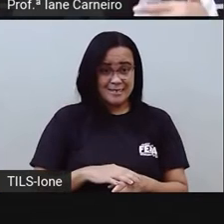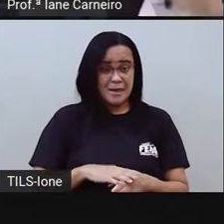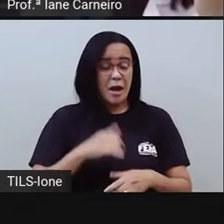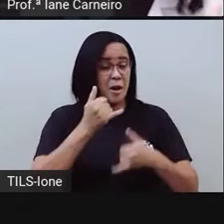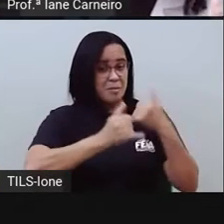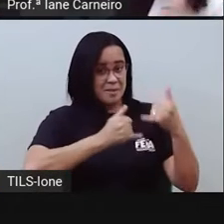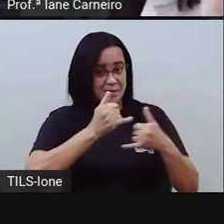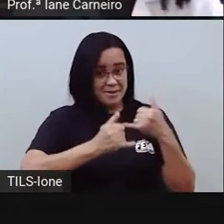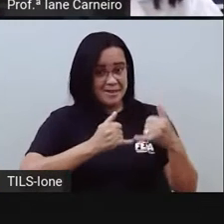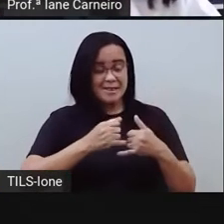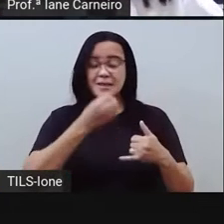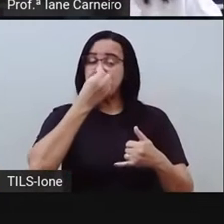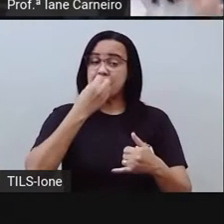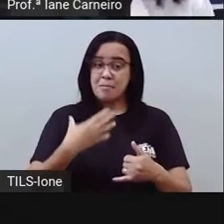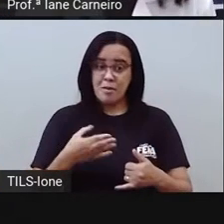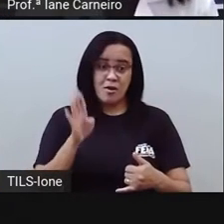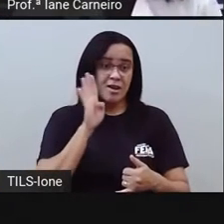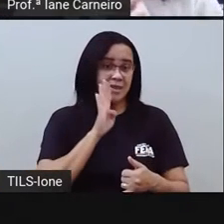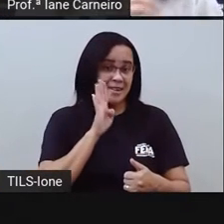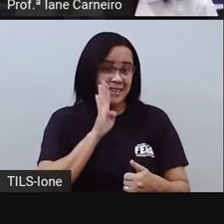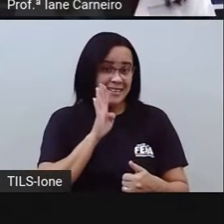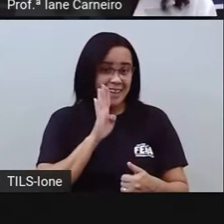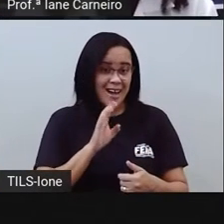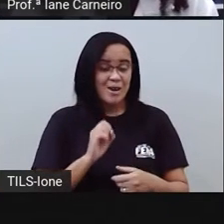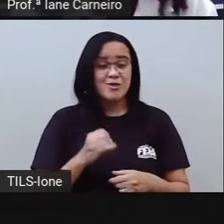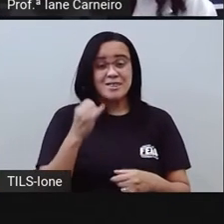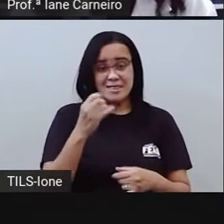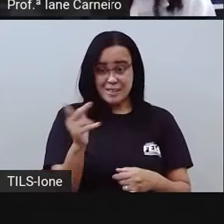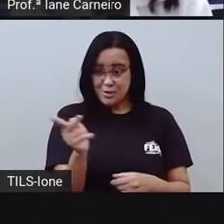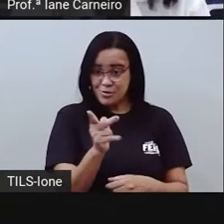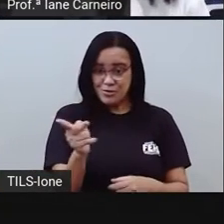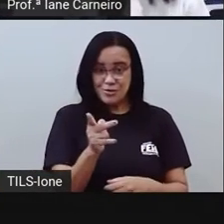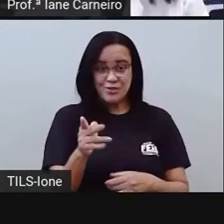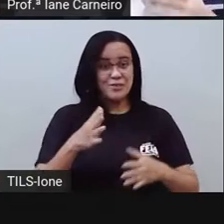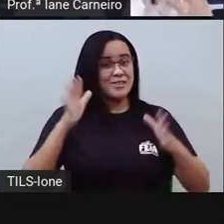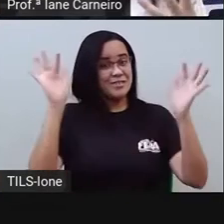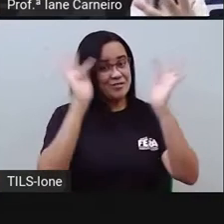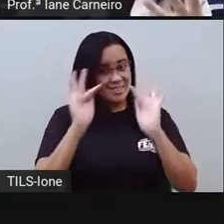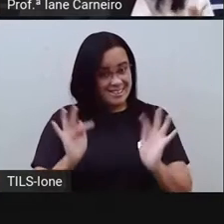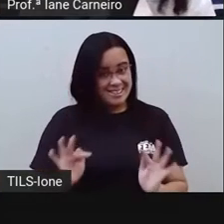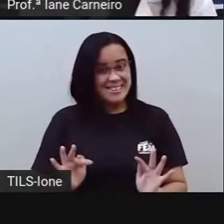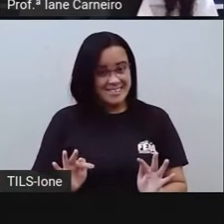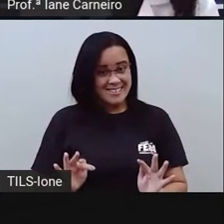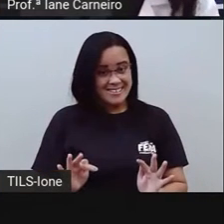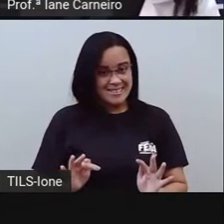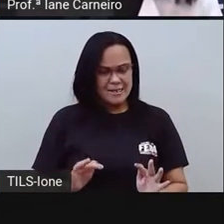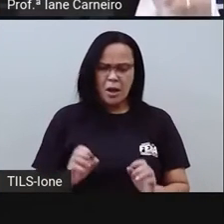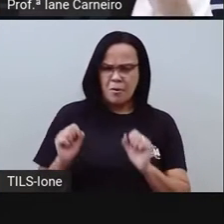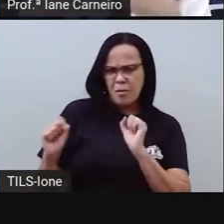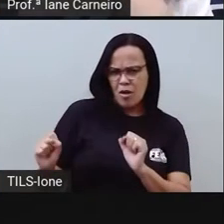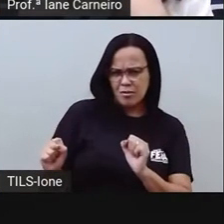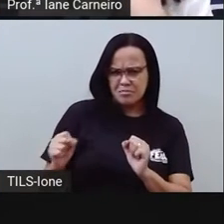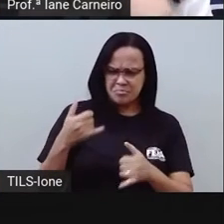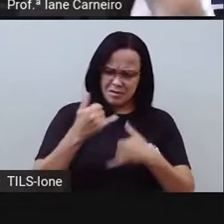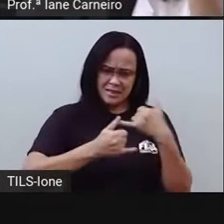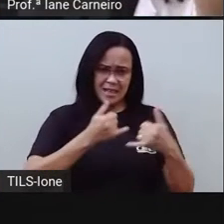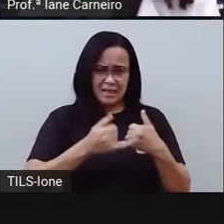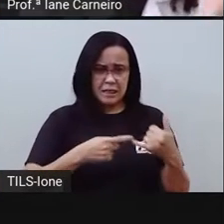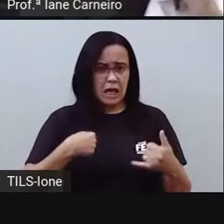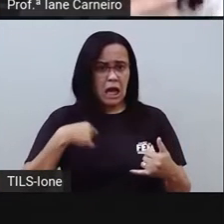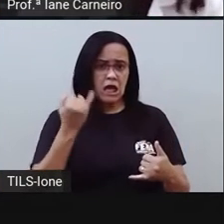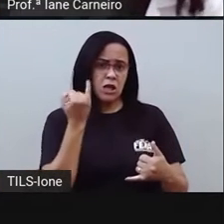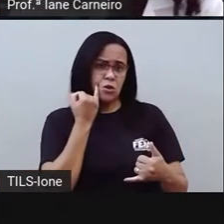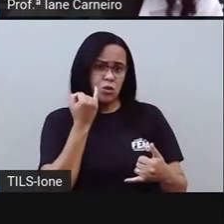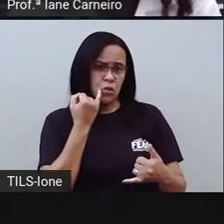eu fazer uma brincadeira com Ione e ela ficar triste, né? Eu tenho que fazer uma brincadeira que eu e